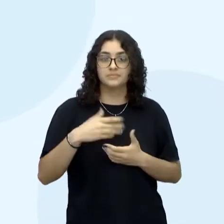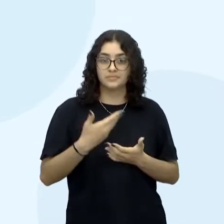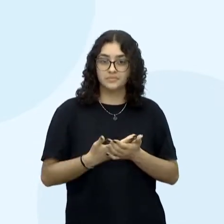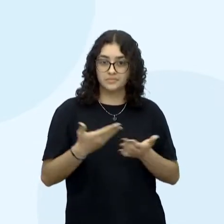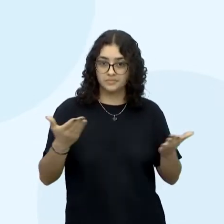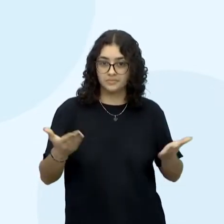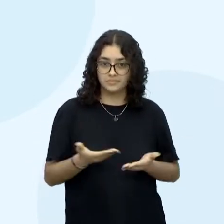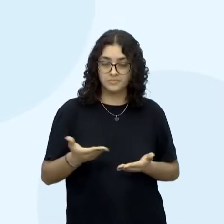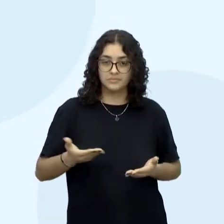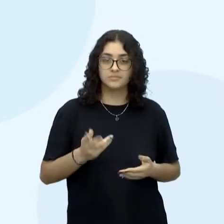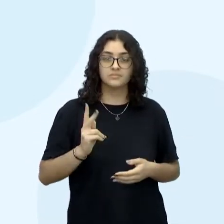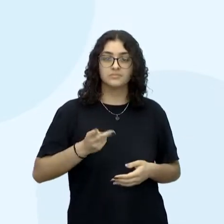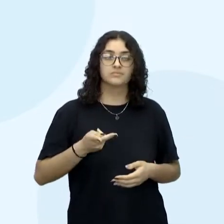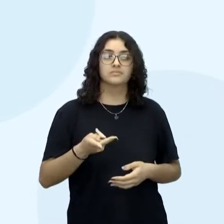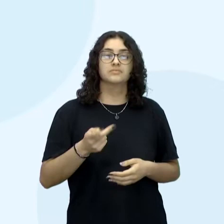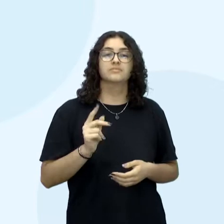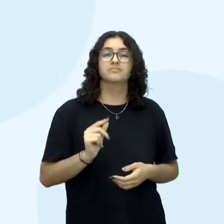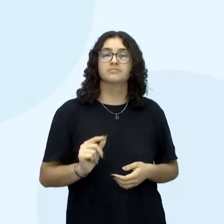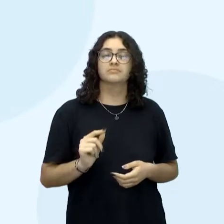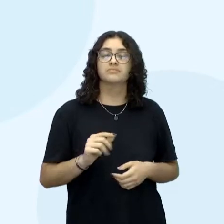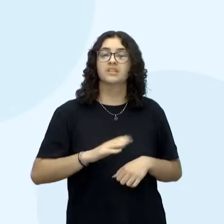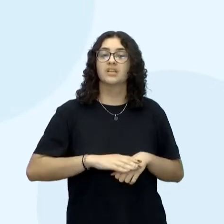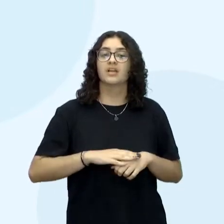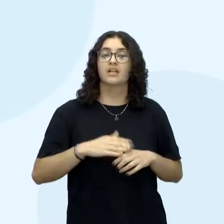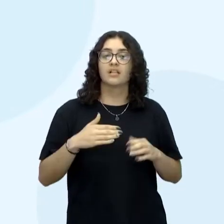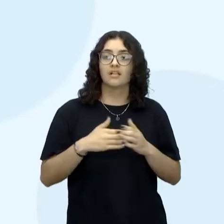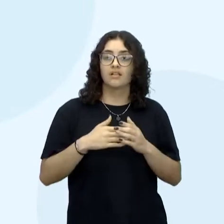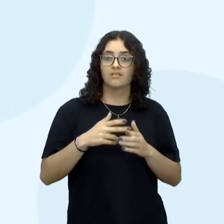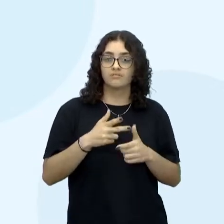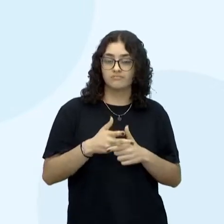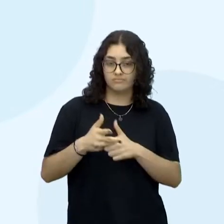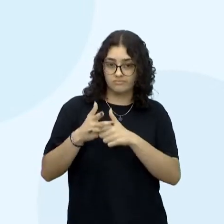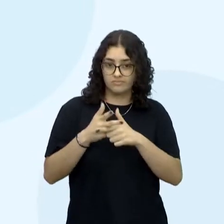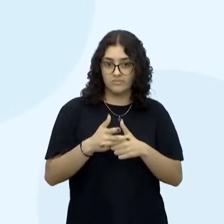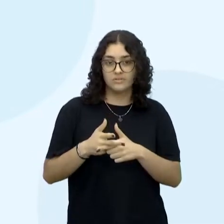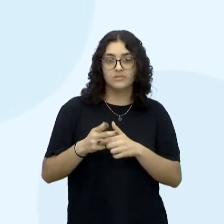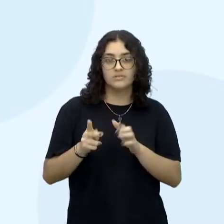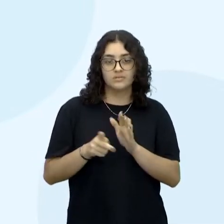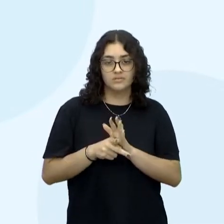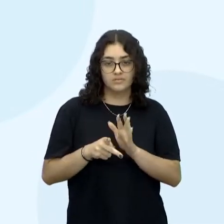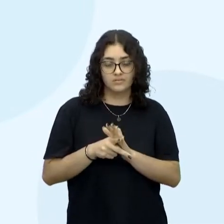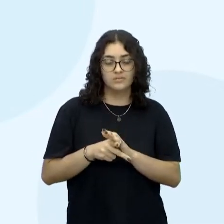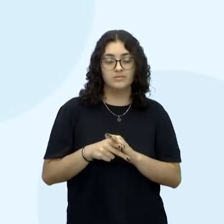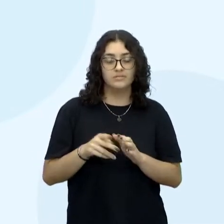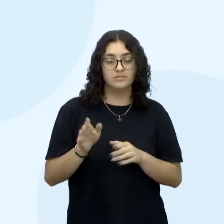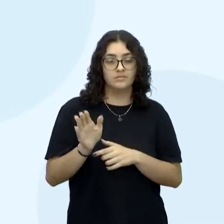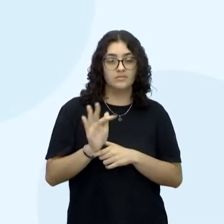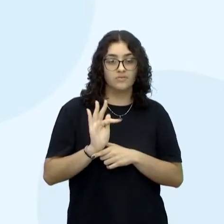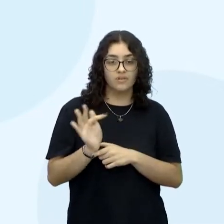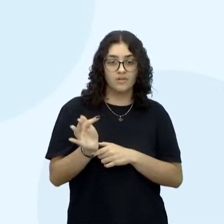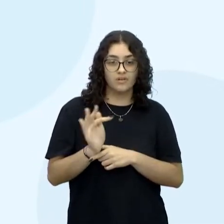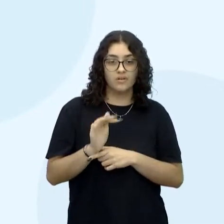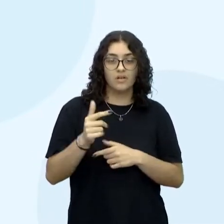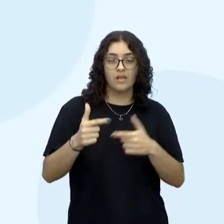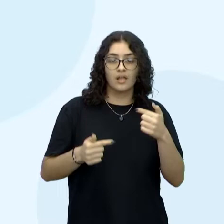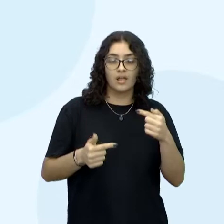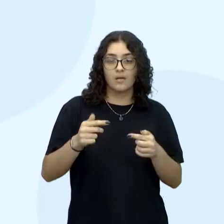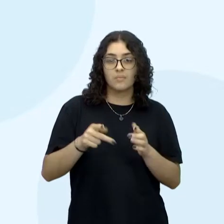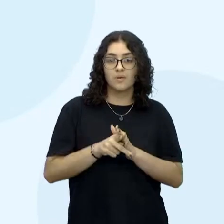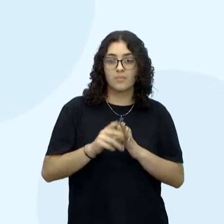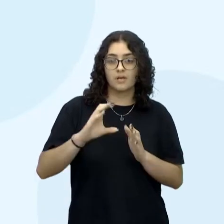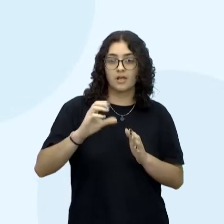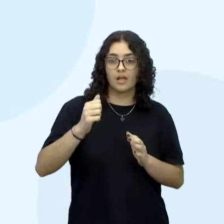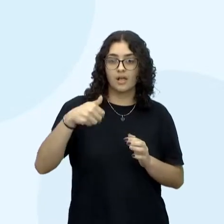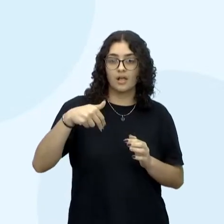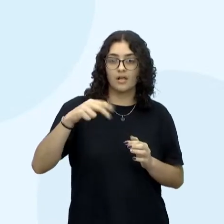de hoje, segue o fio, o que fazer até a gravação do vídeo resenha do filme Guerra de Canudos. Agora eu